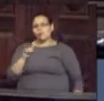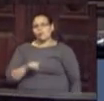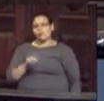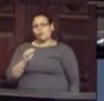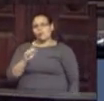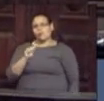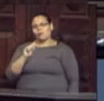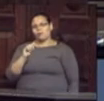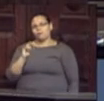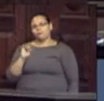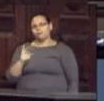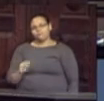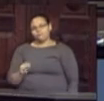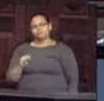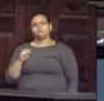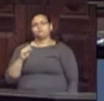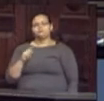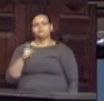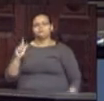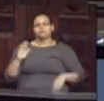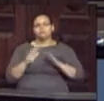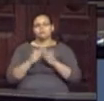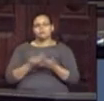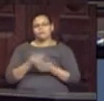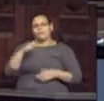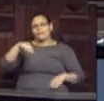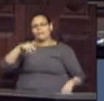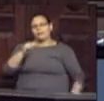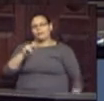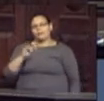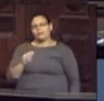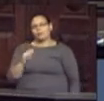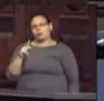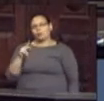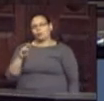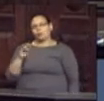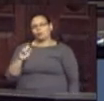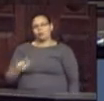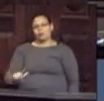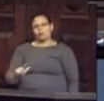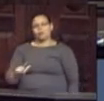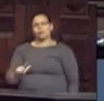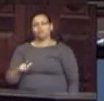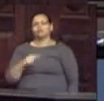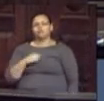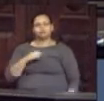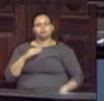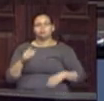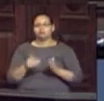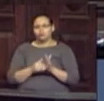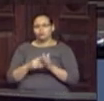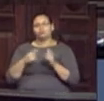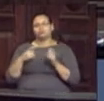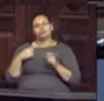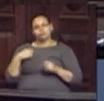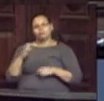das Moças, no Cala Boca, na Maria Portugal, ali na BR, perto da entrada do Caramujo, em todo o Estado do Rio de